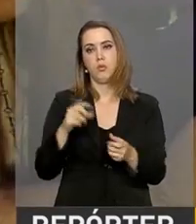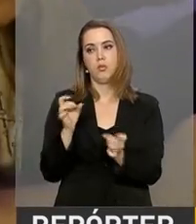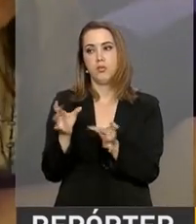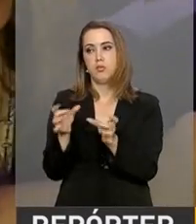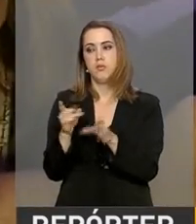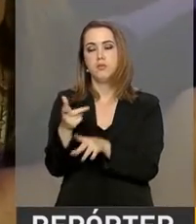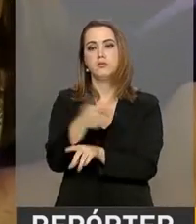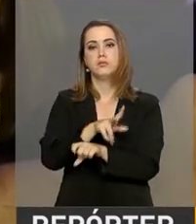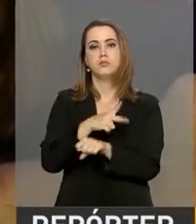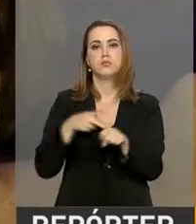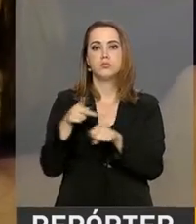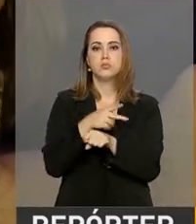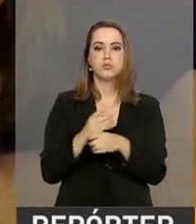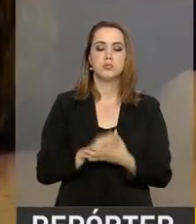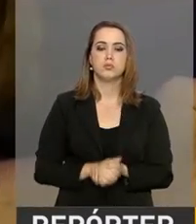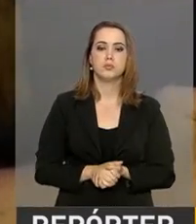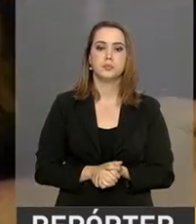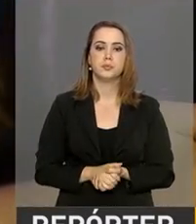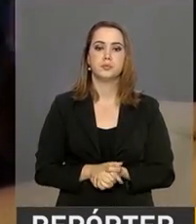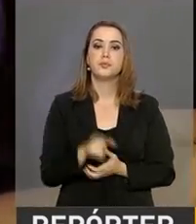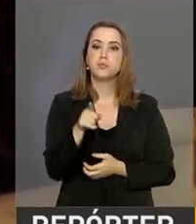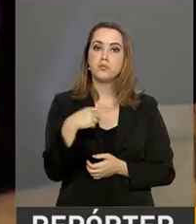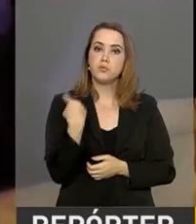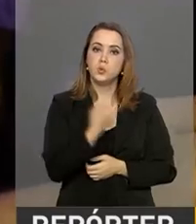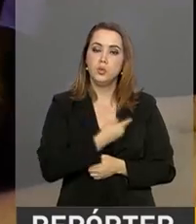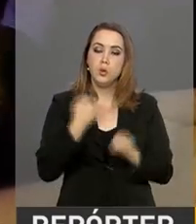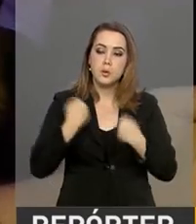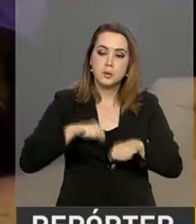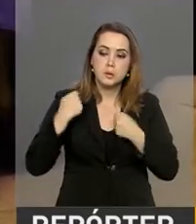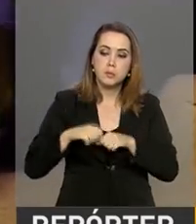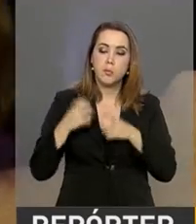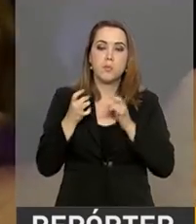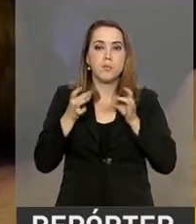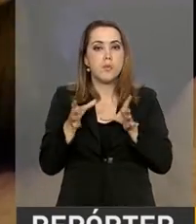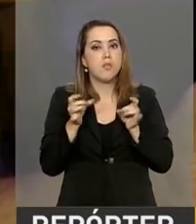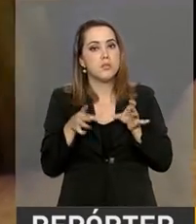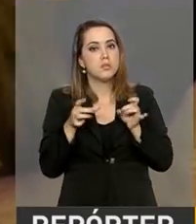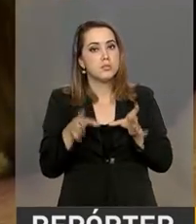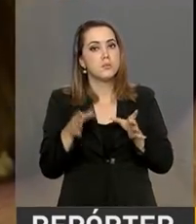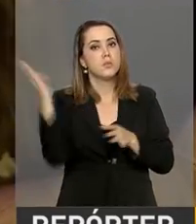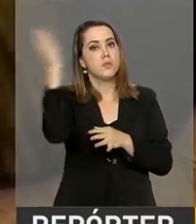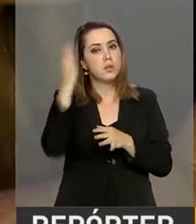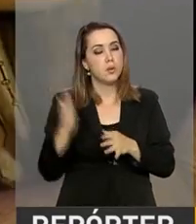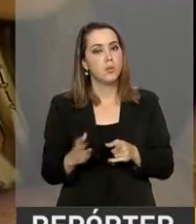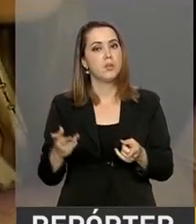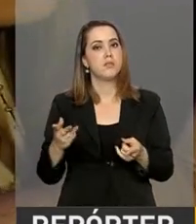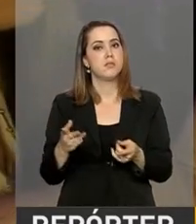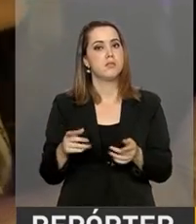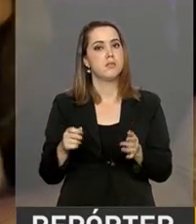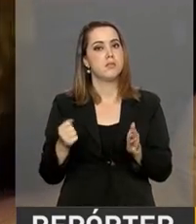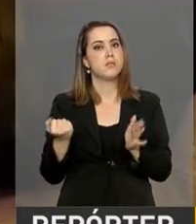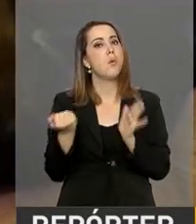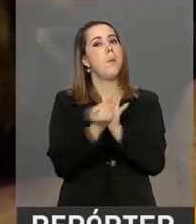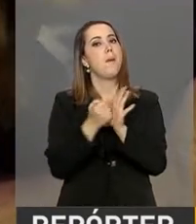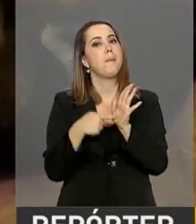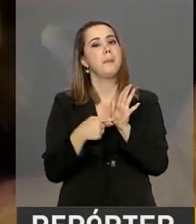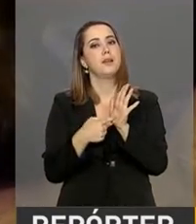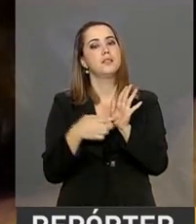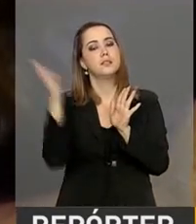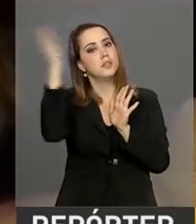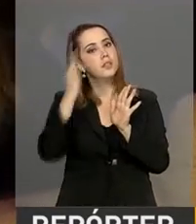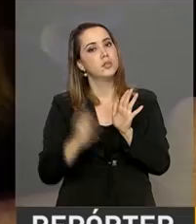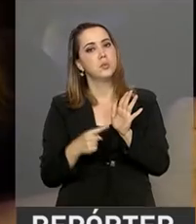fazer realmente a venda da nossa marca. Mais do que commodities, nós temos que passar a vender marca. Claro que